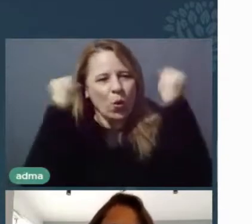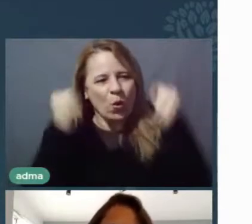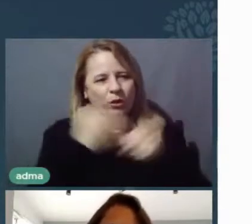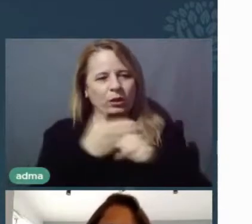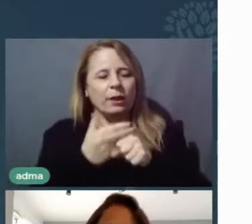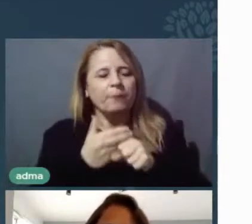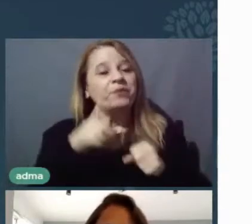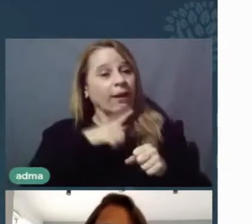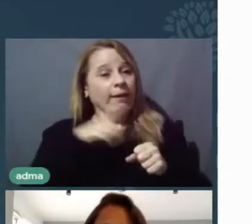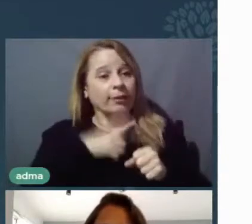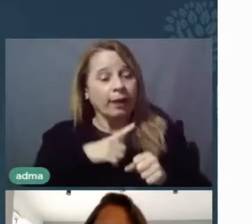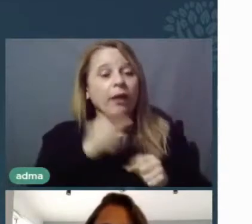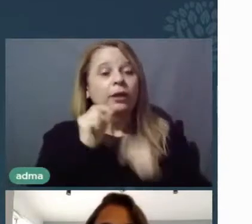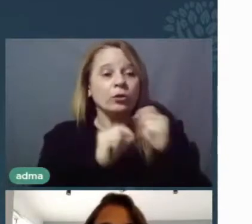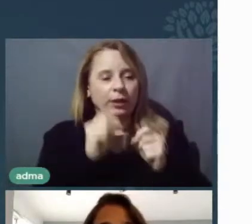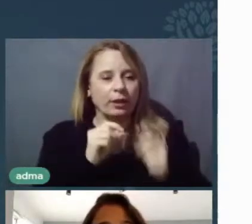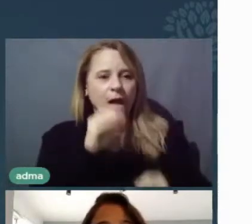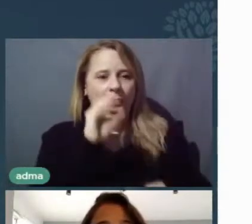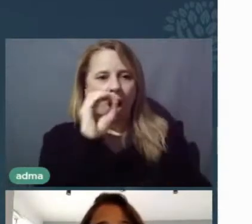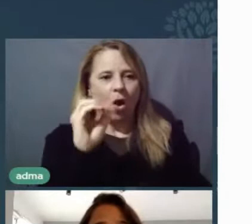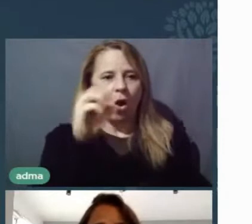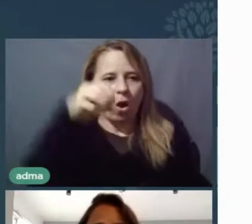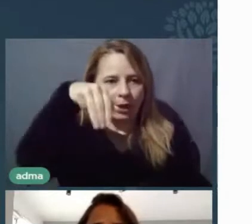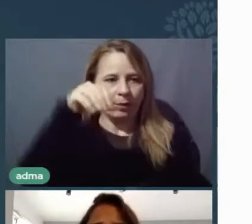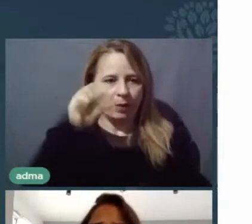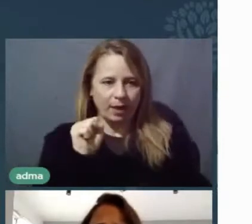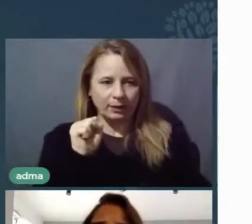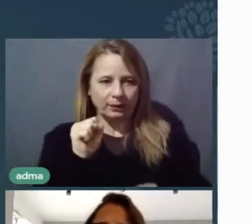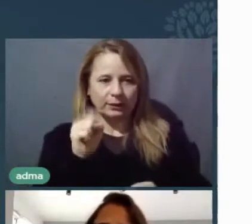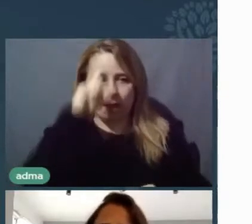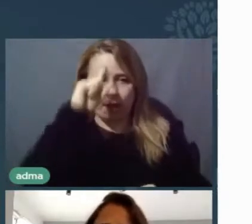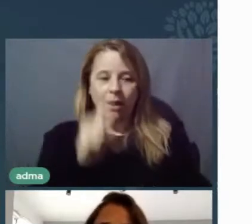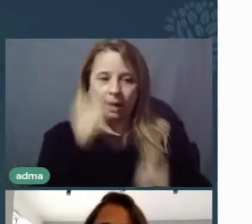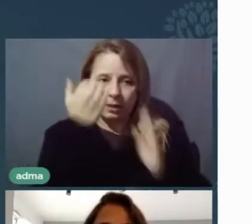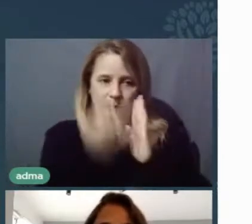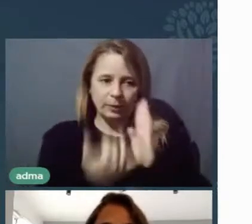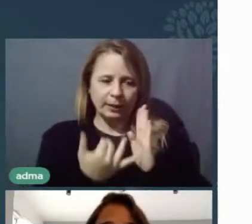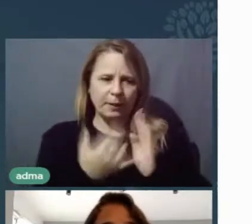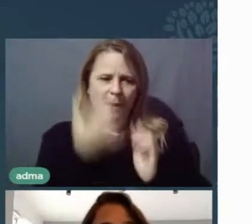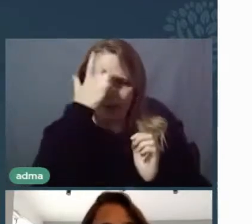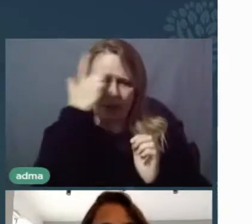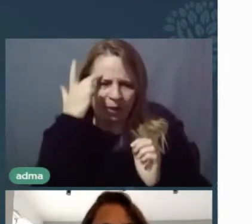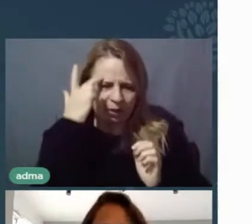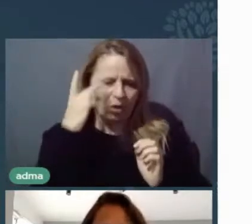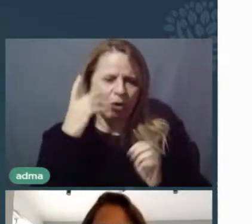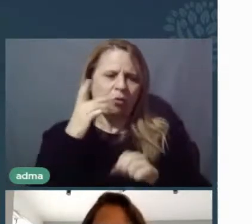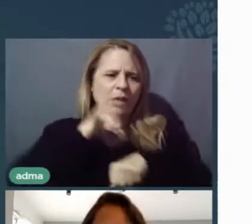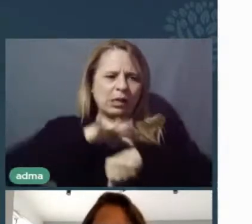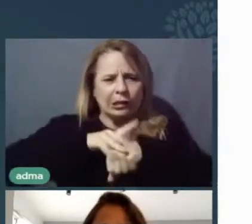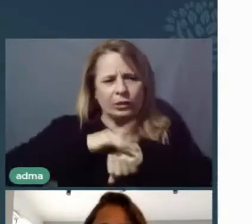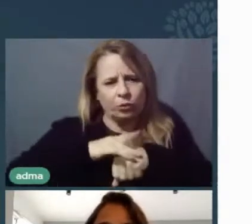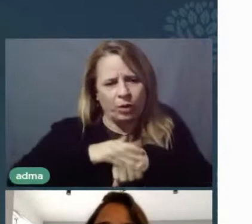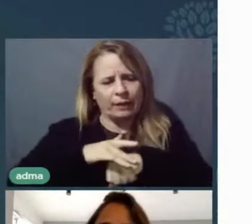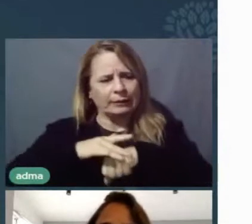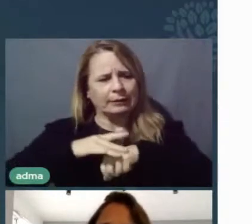A Organização Mundial da Saúde, ela traz as recomendações para indivíduos que não têm doenças crônicas, que não têm nenhuma condição de